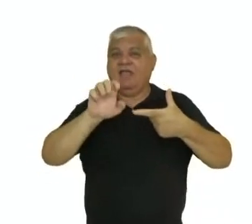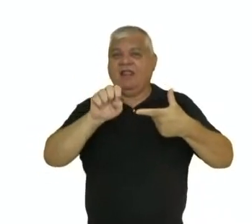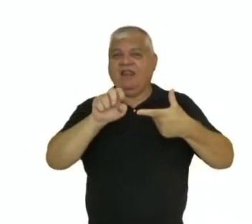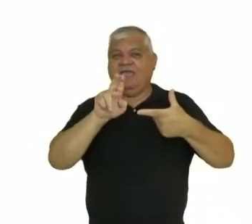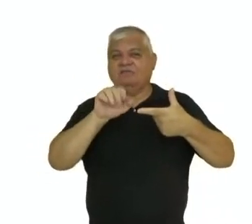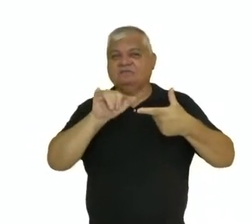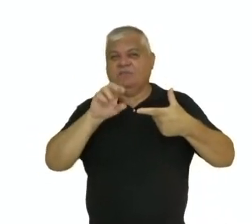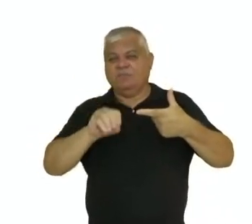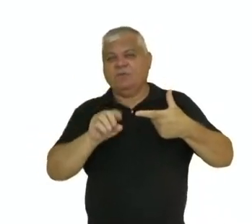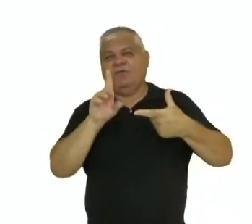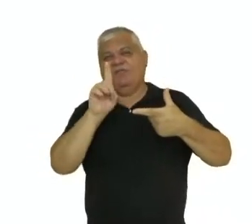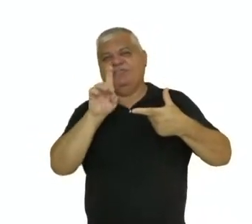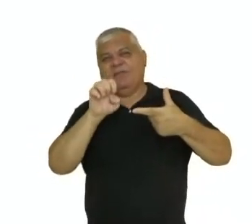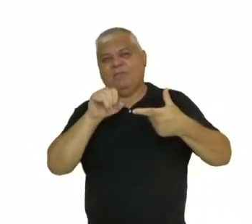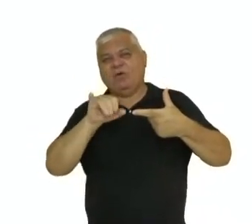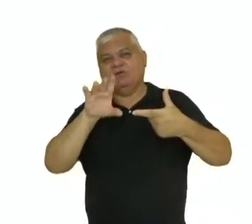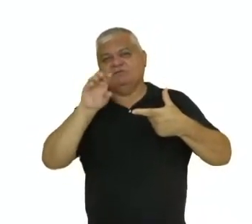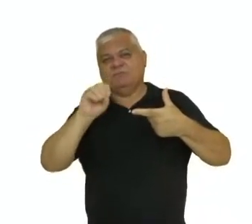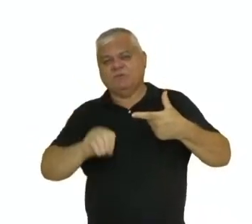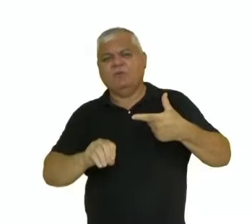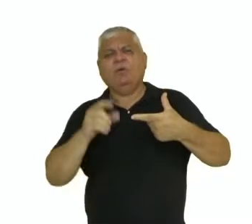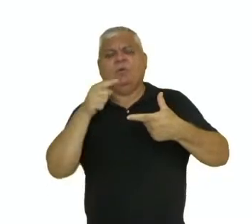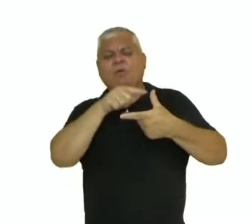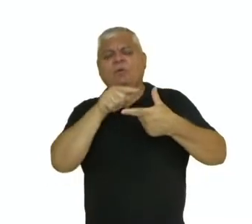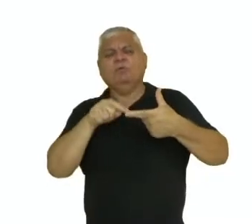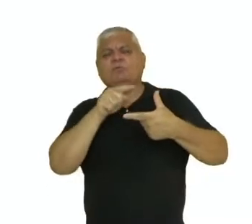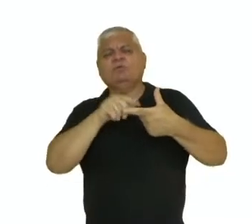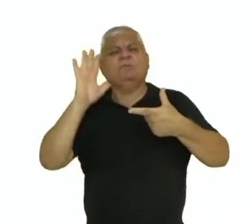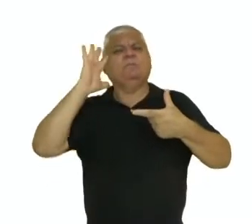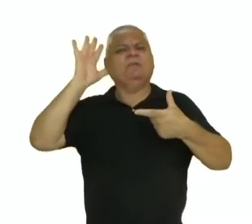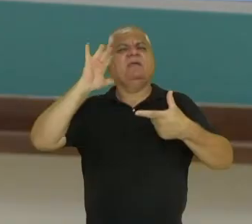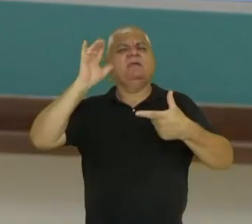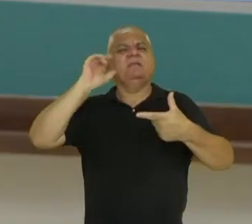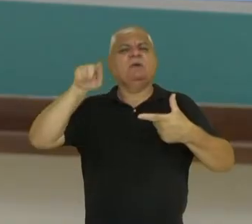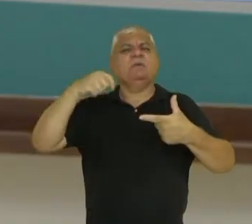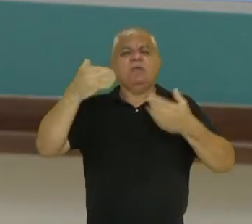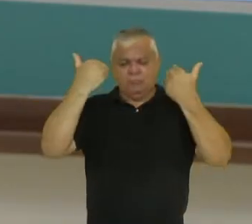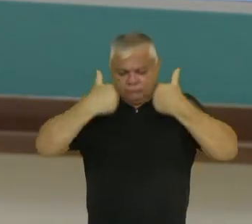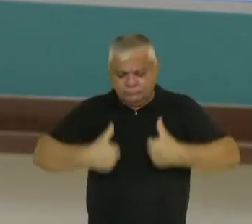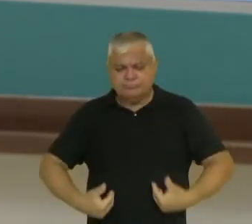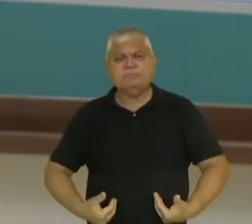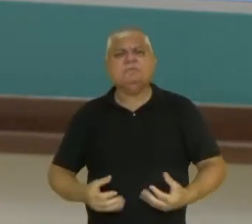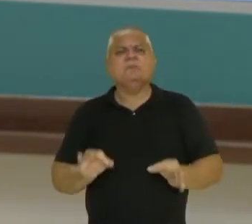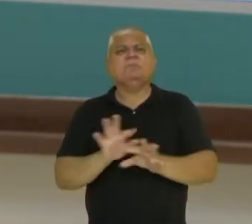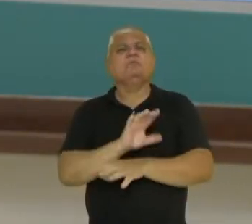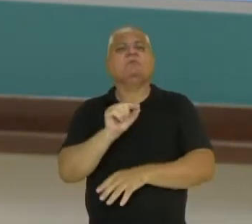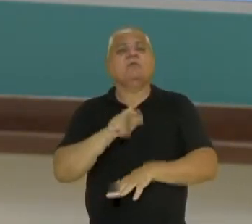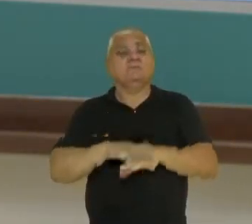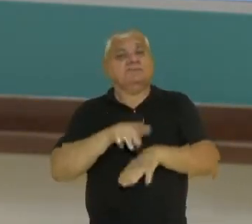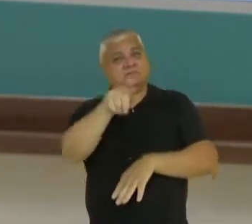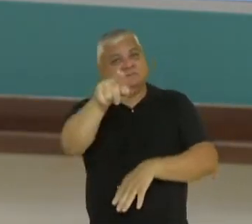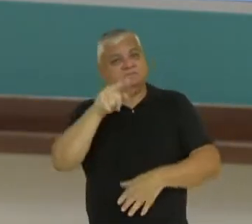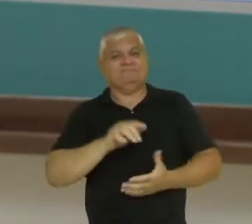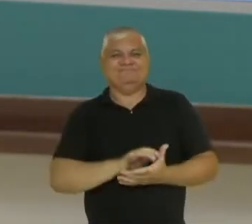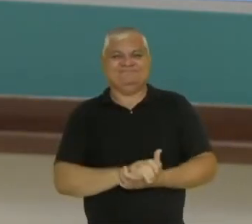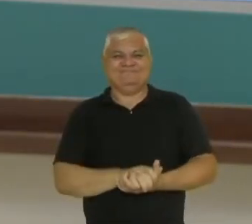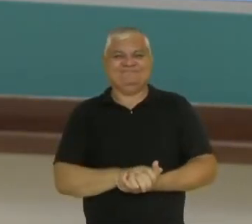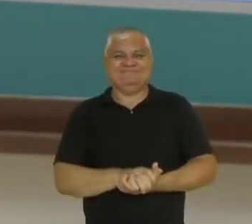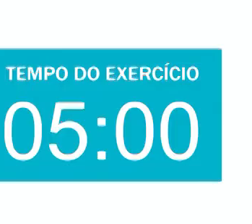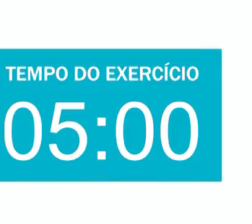Demócrito. Qual eram as respostas dessas duas linhas de pensamento sobre a questão do que somos feitos? Agora é com vocês.